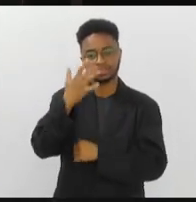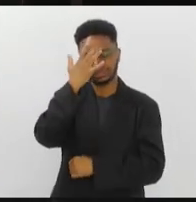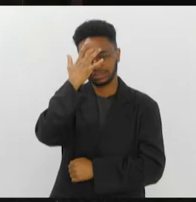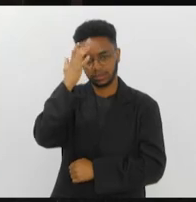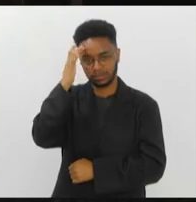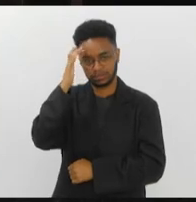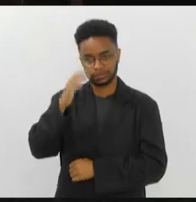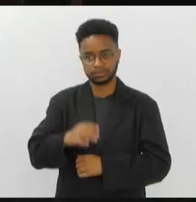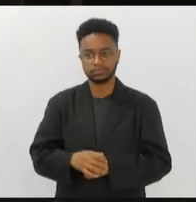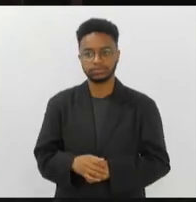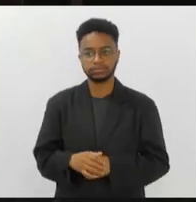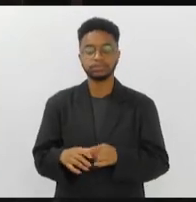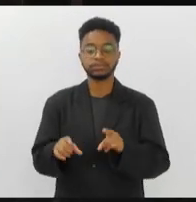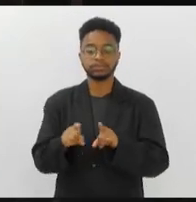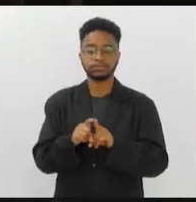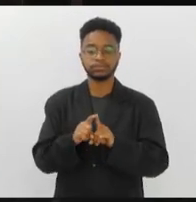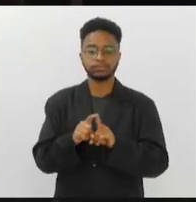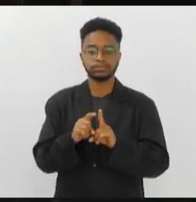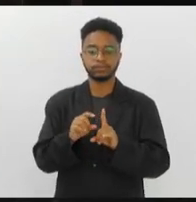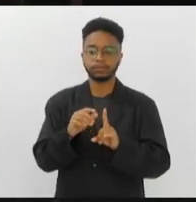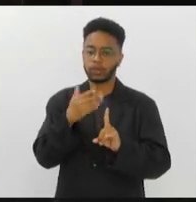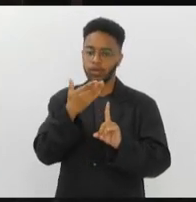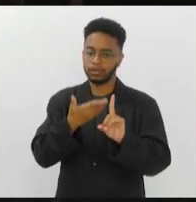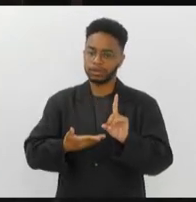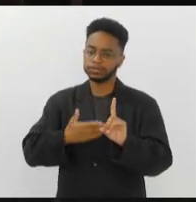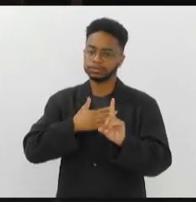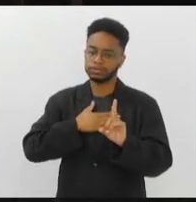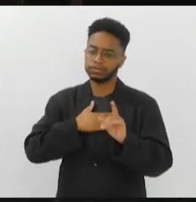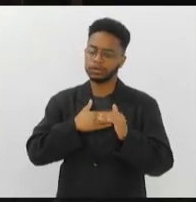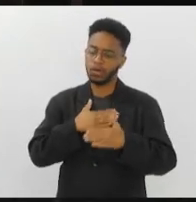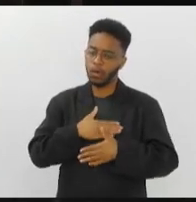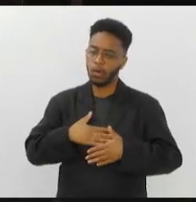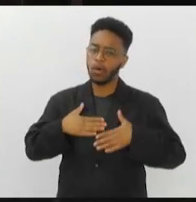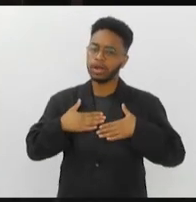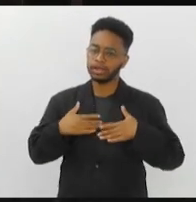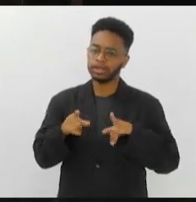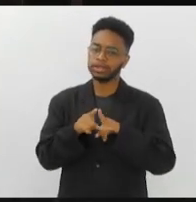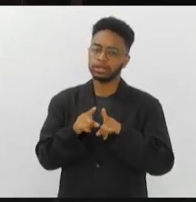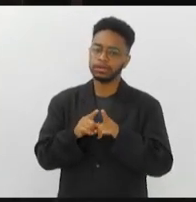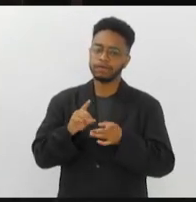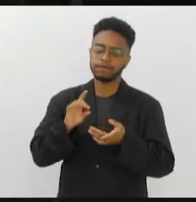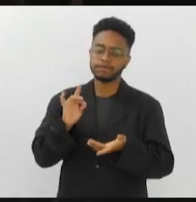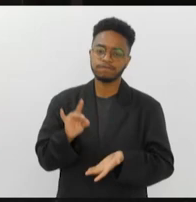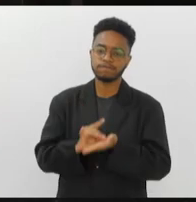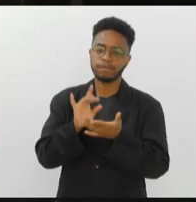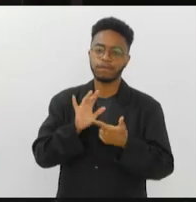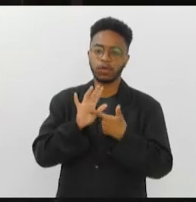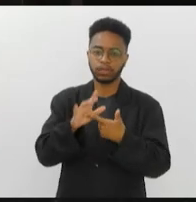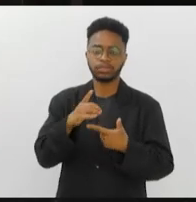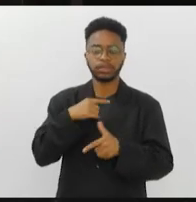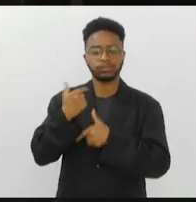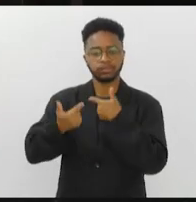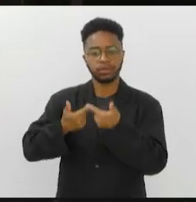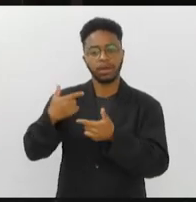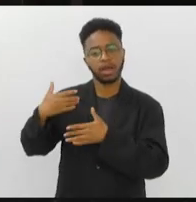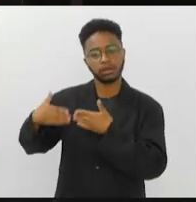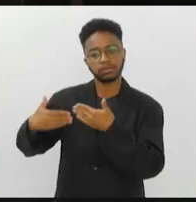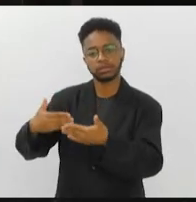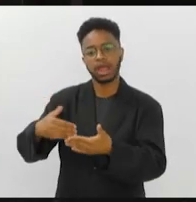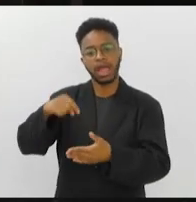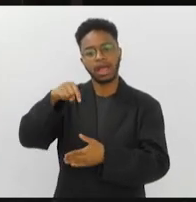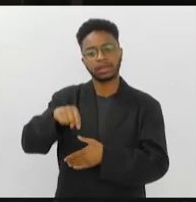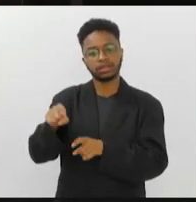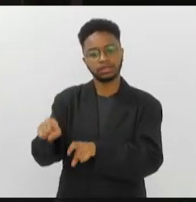mental. Este reconhecimento é uma honra imensa e uma validação de que há um trabalho acontecendo no interior do